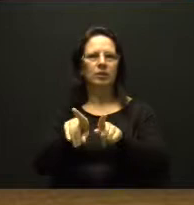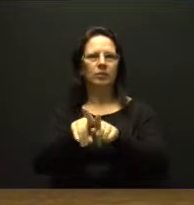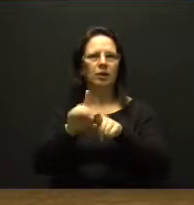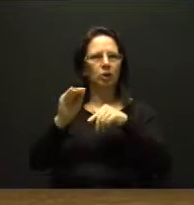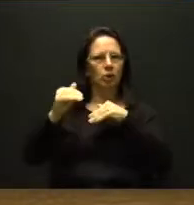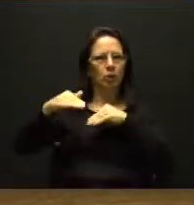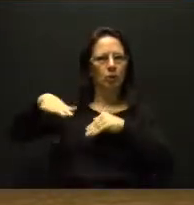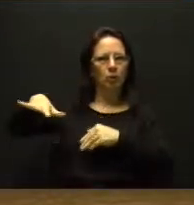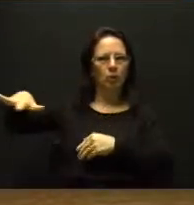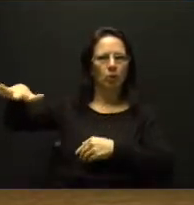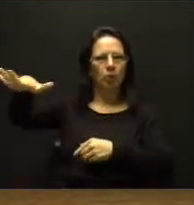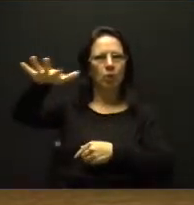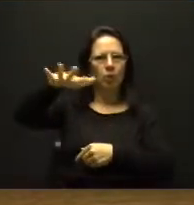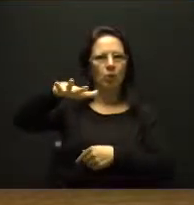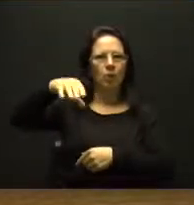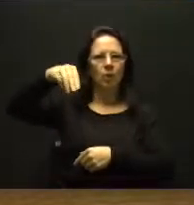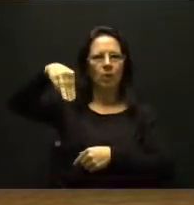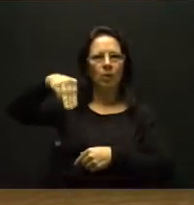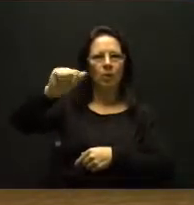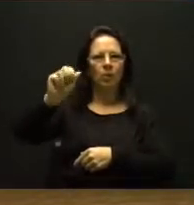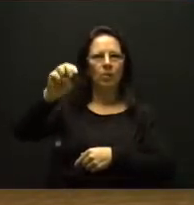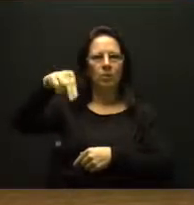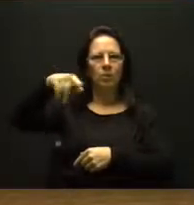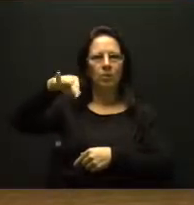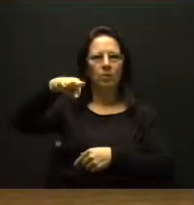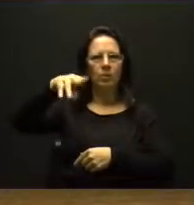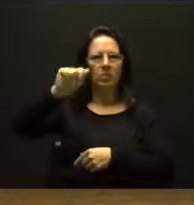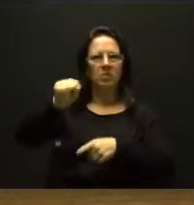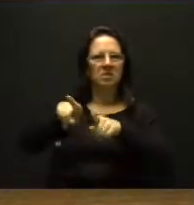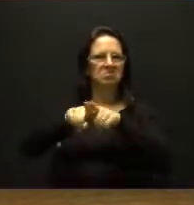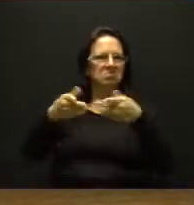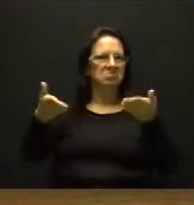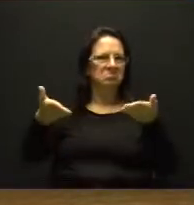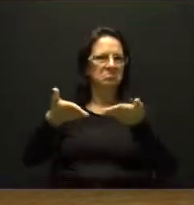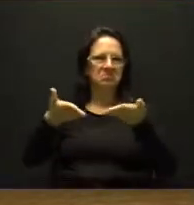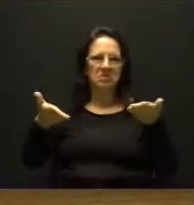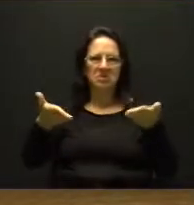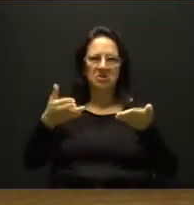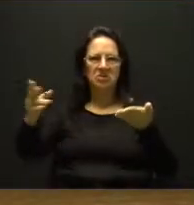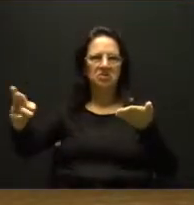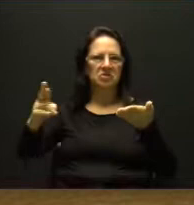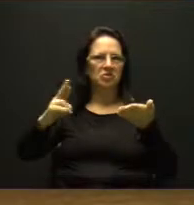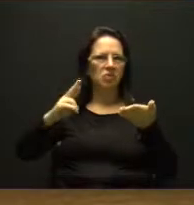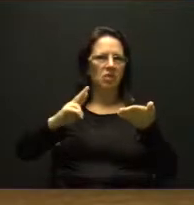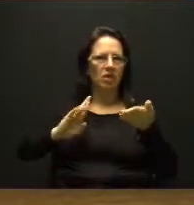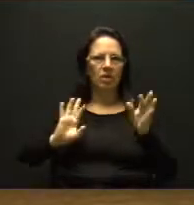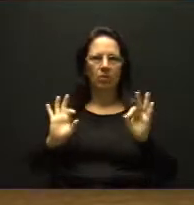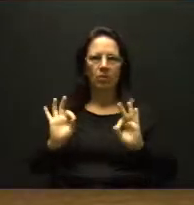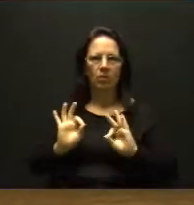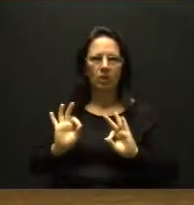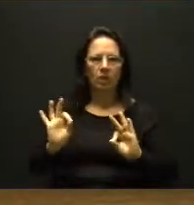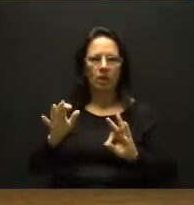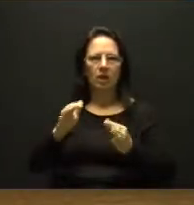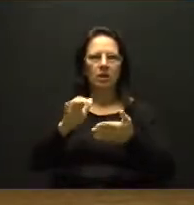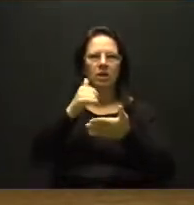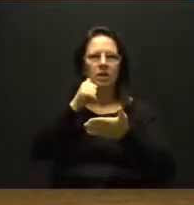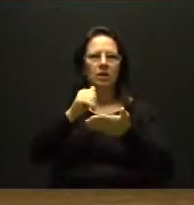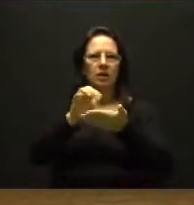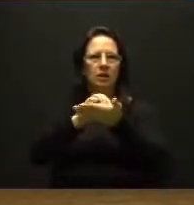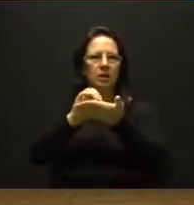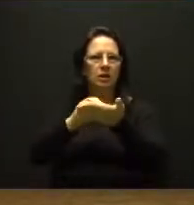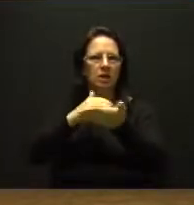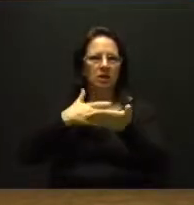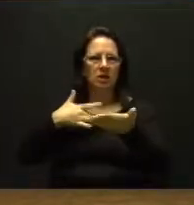aquela região da mantiqueira e adjacência e até hoje não recebemos resposta do da secretária de saúde